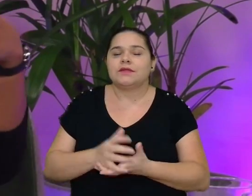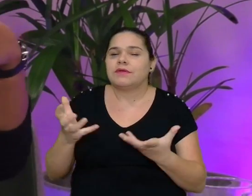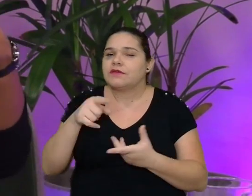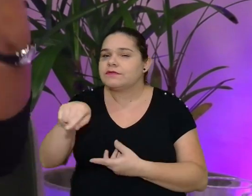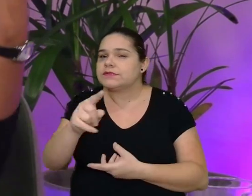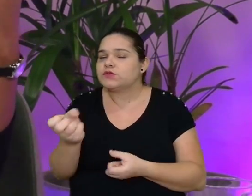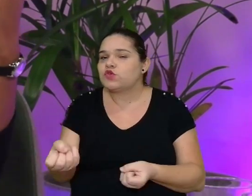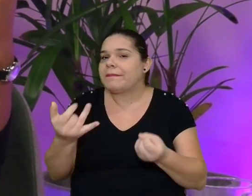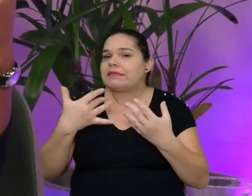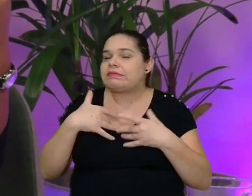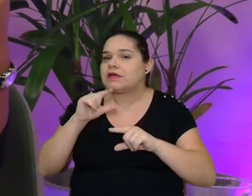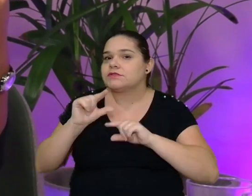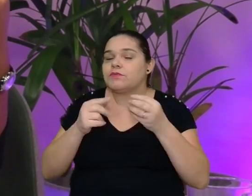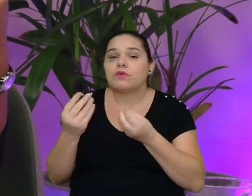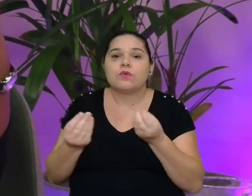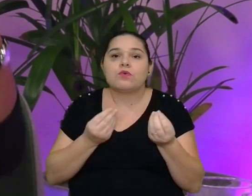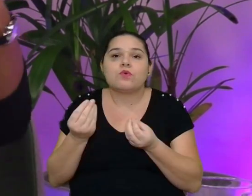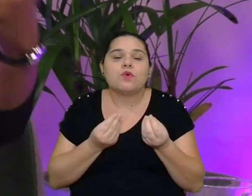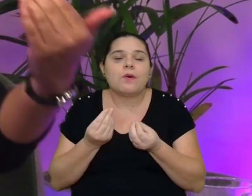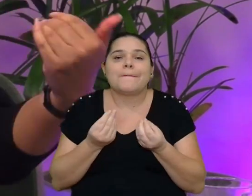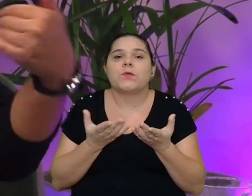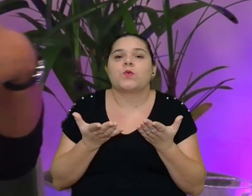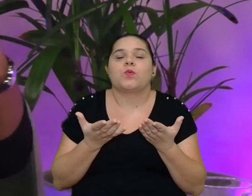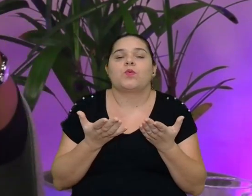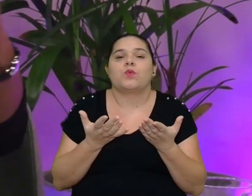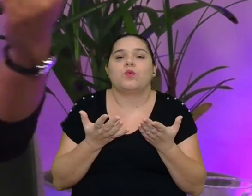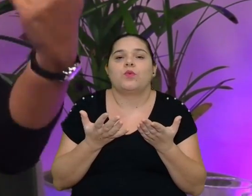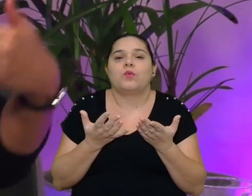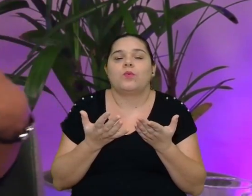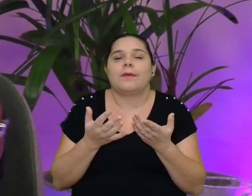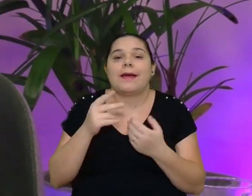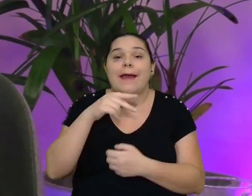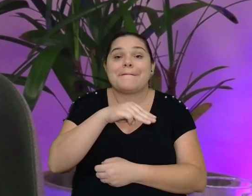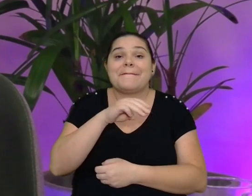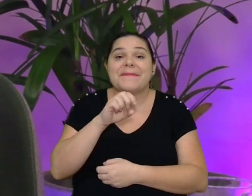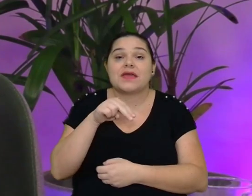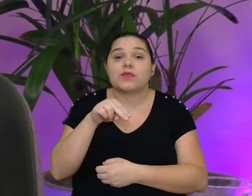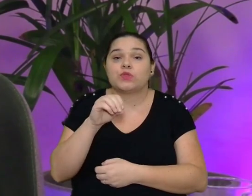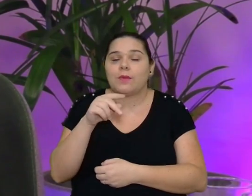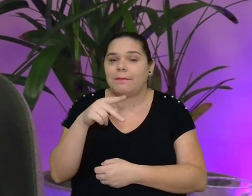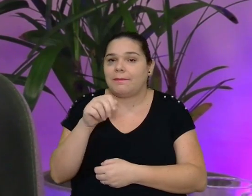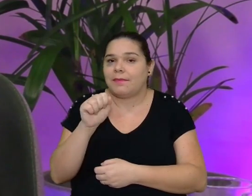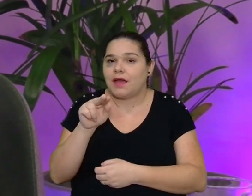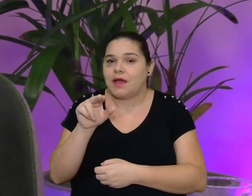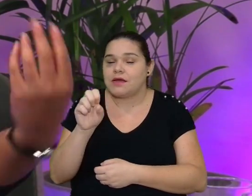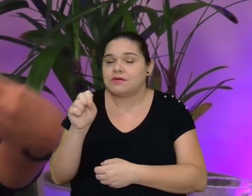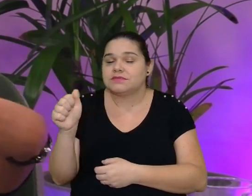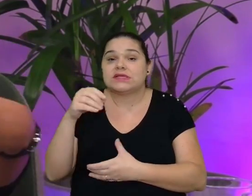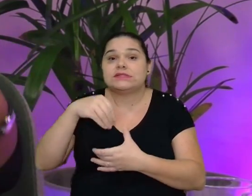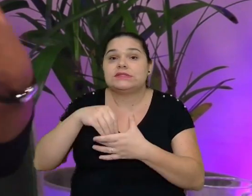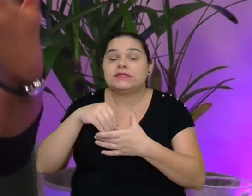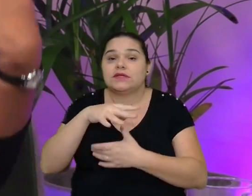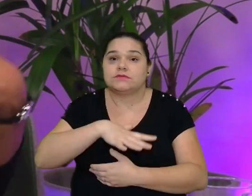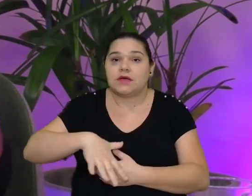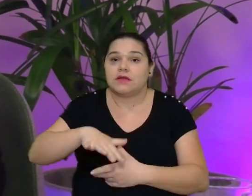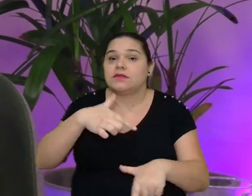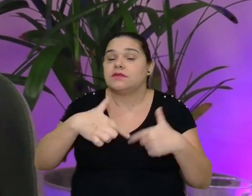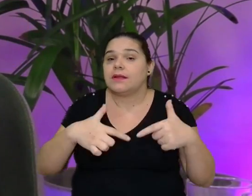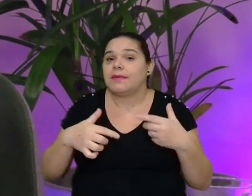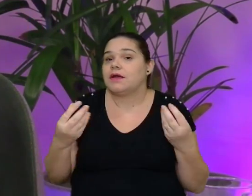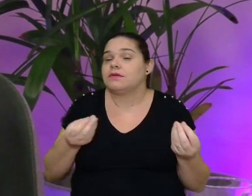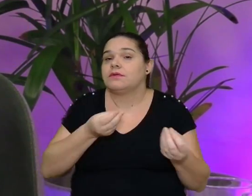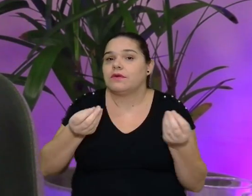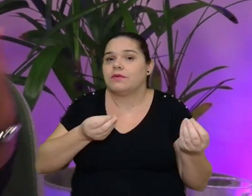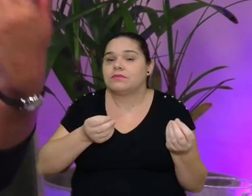né, qual que é o papel, talvez, da menopausa, né, de tratar a menopausa dentro do ambiente de trabalho, que pode até ser um ganho